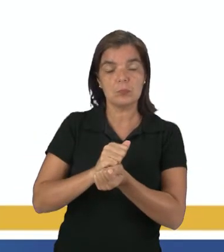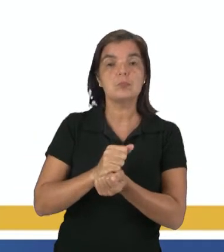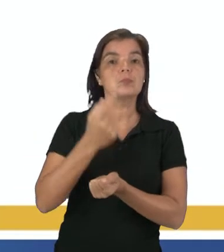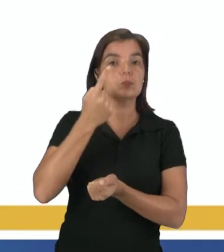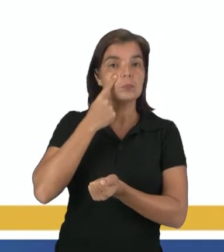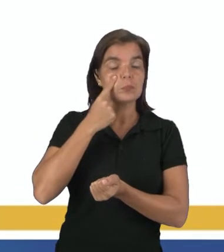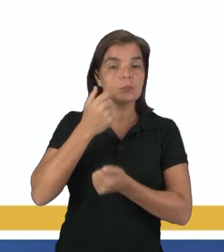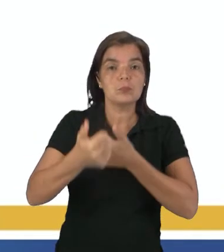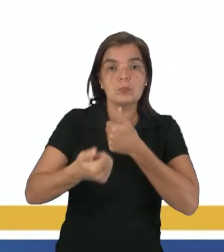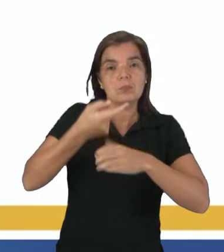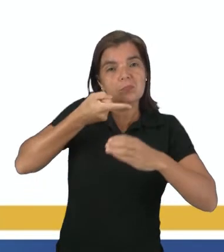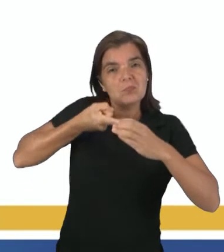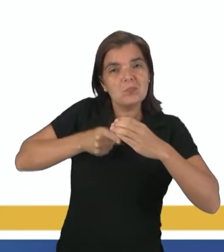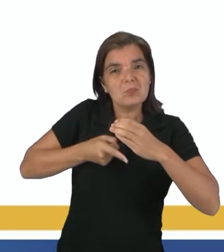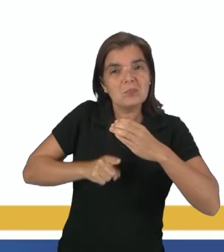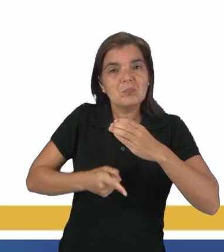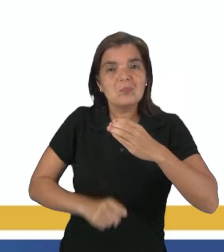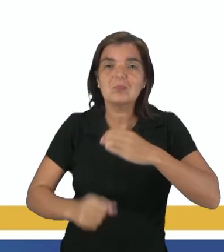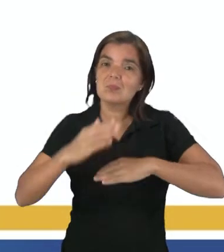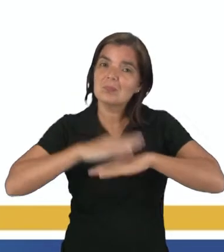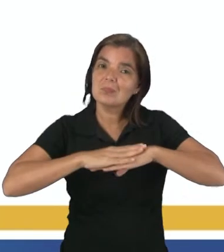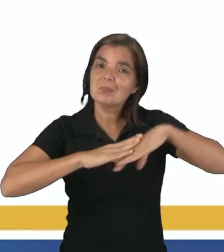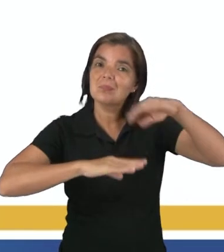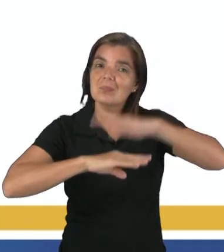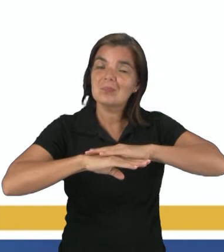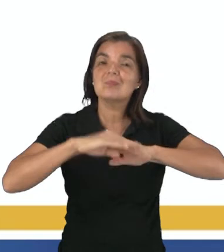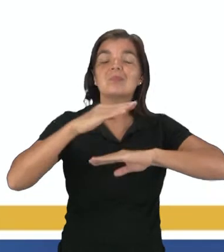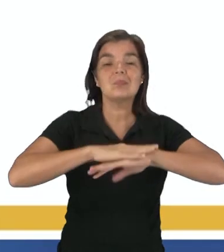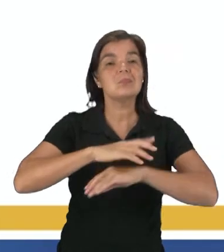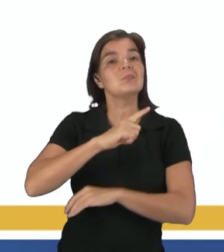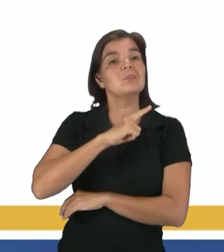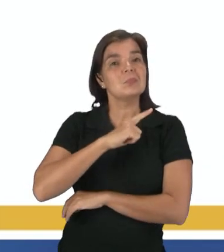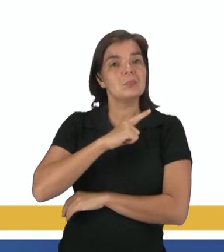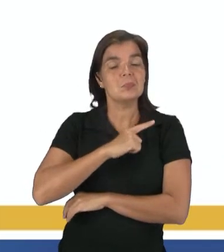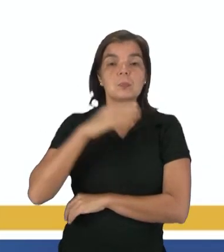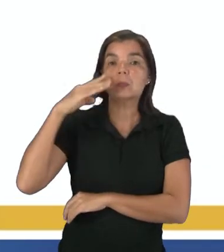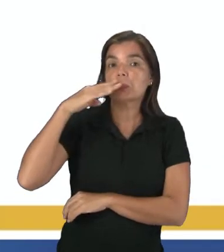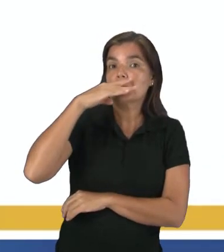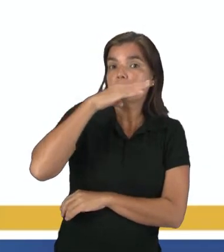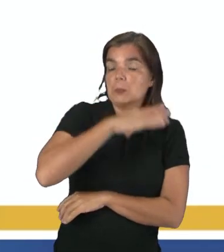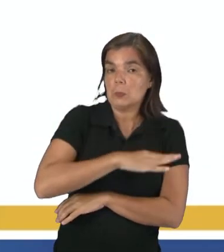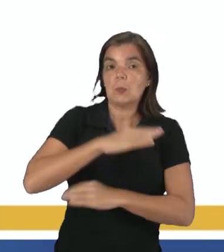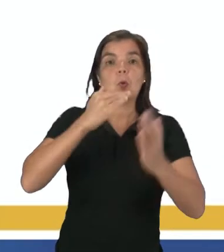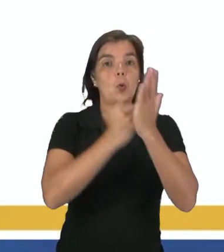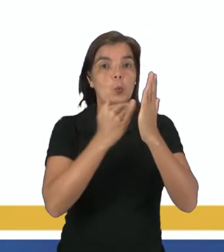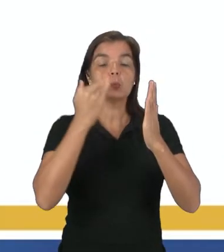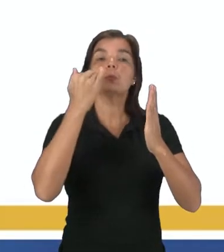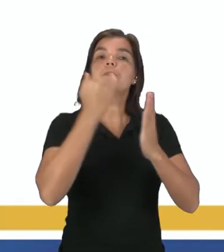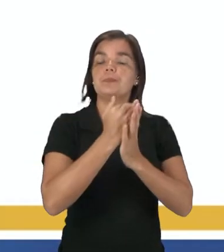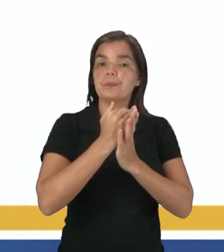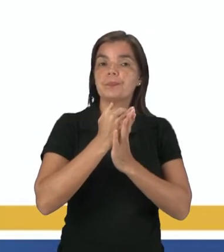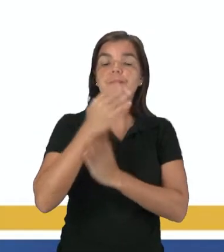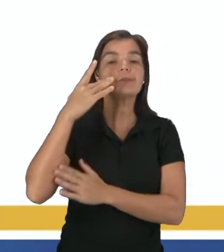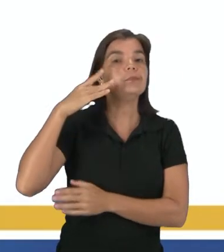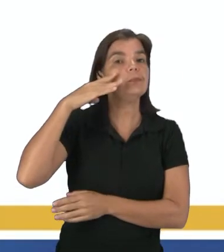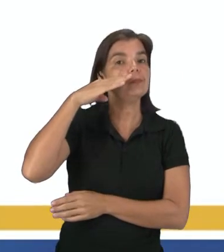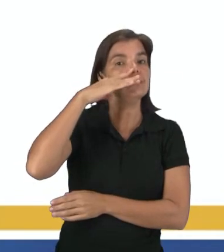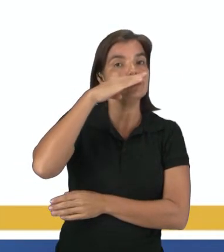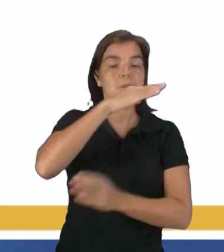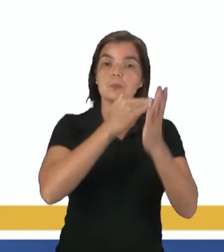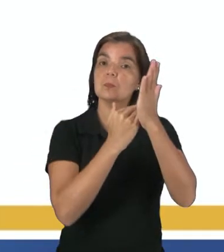a gente vai se aprofundando nessas camadas, a gente tem temperaturas extremamente elevadas, e essas